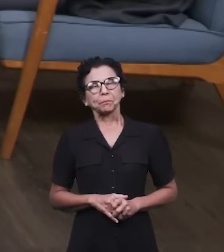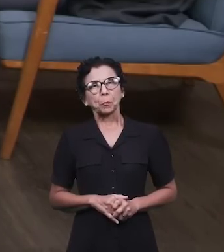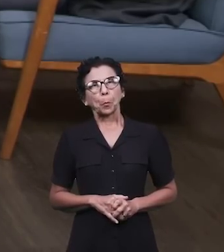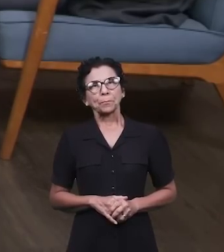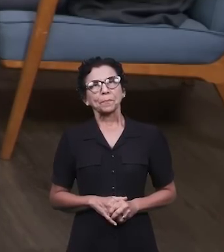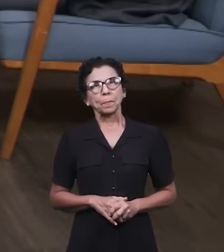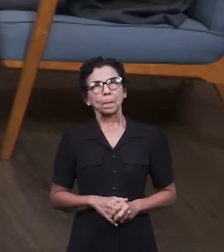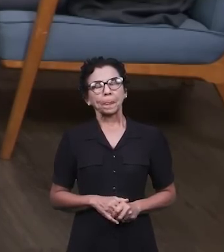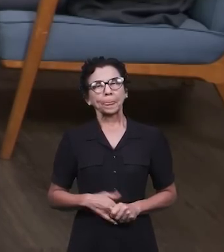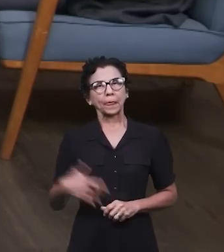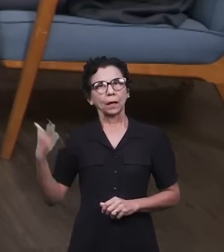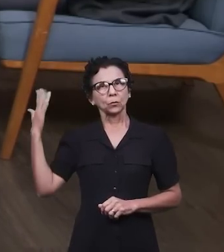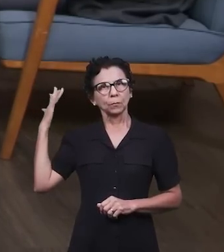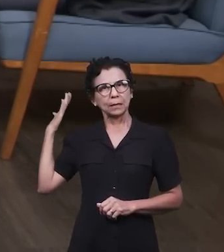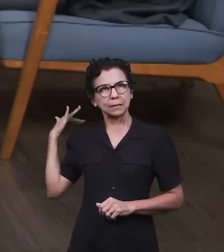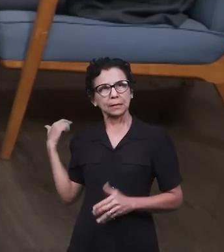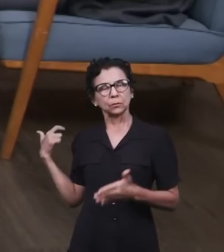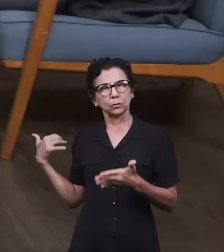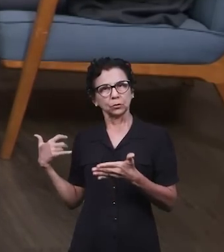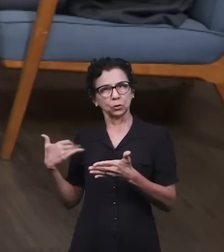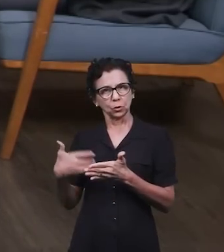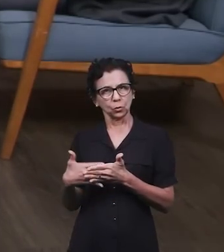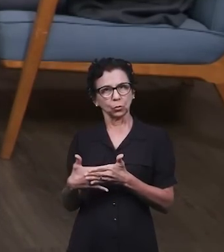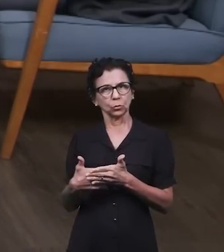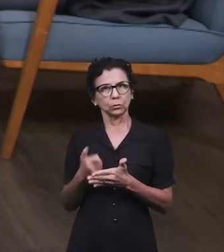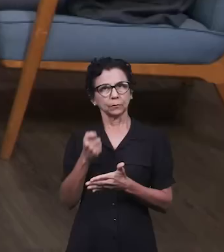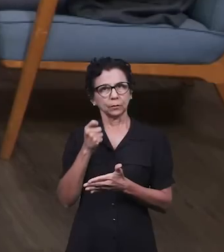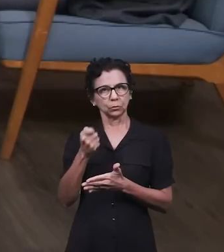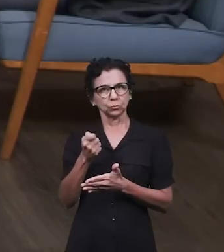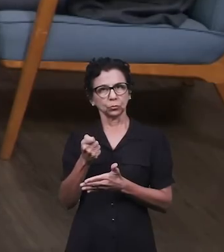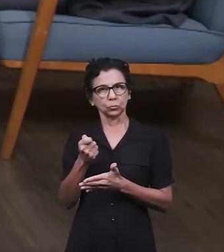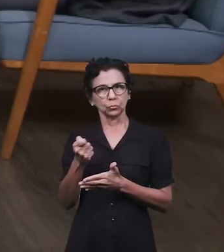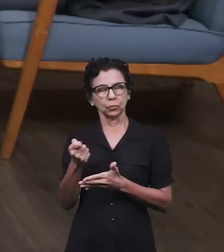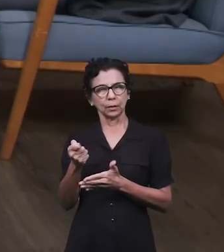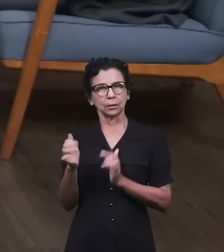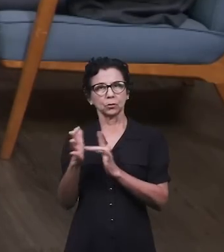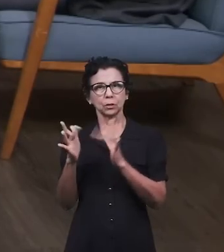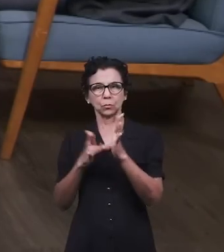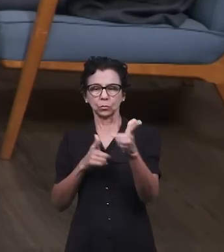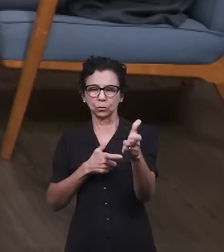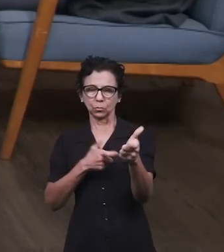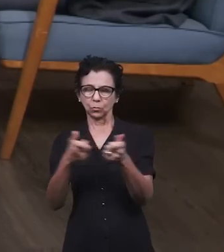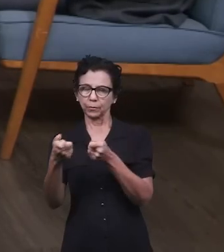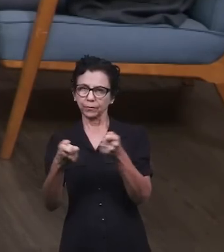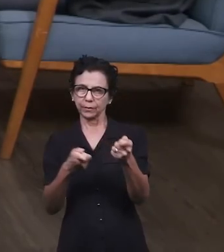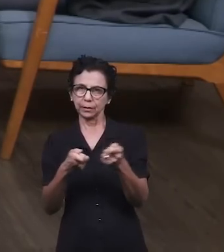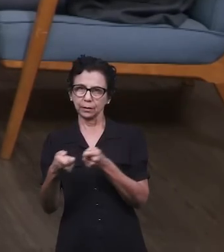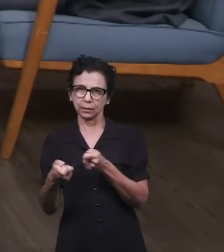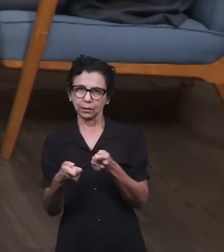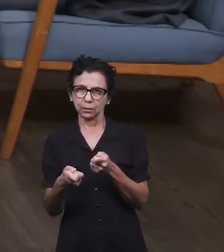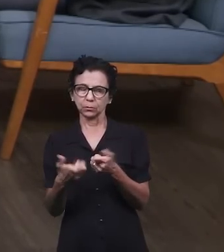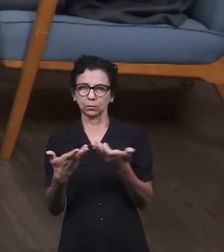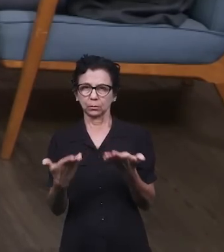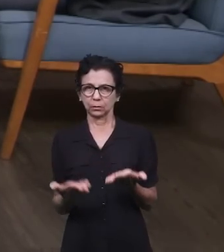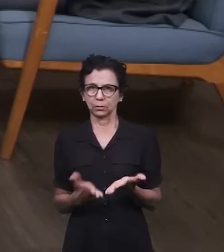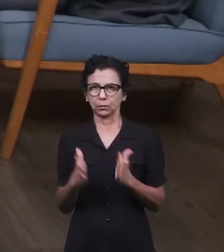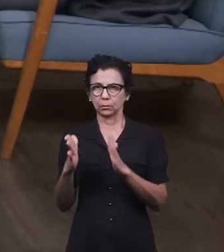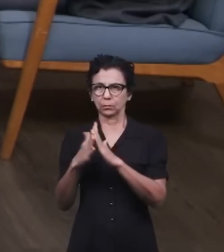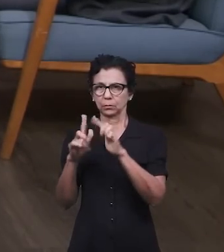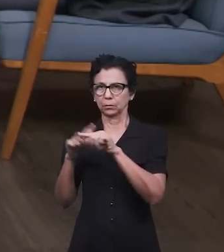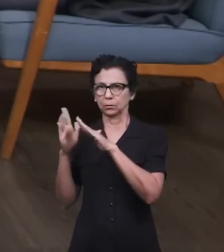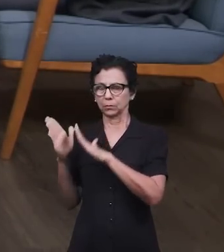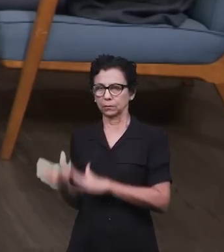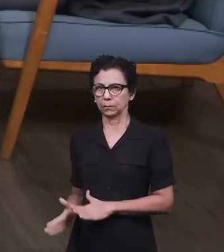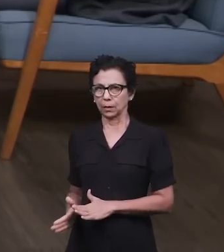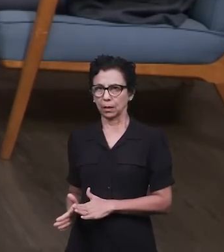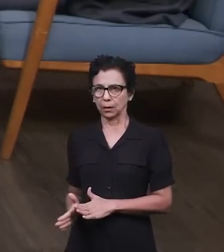esteve, está e continuará nas mãos do Senhor Jesus. Então, o homem, a igreja fiel